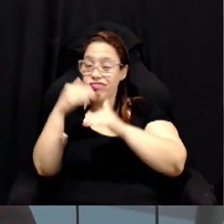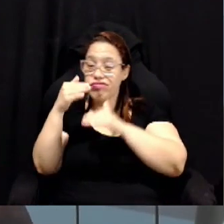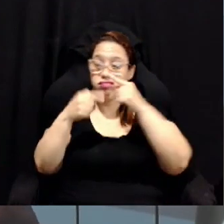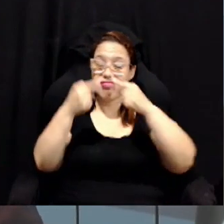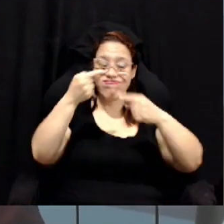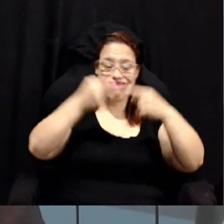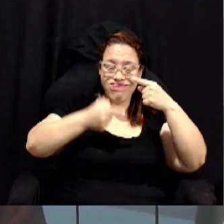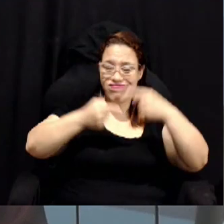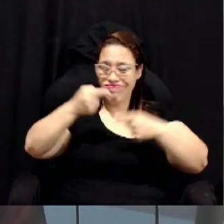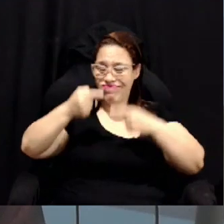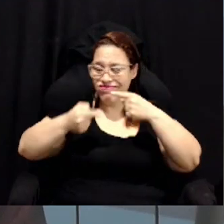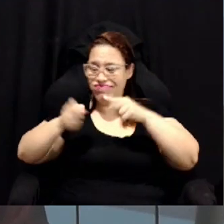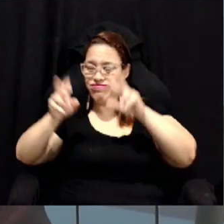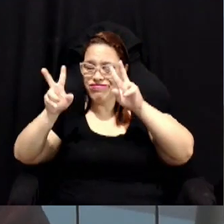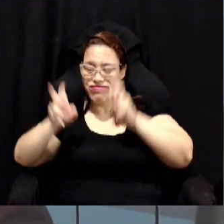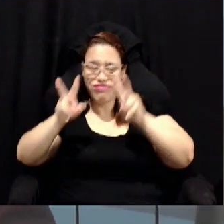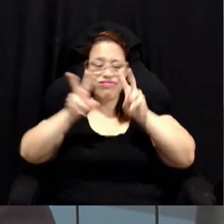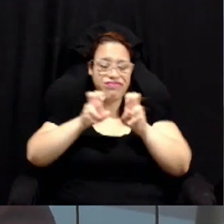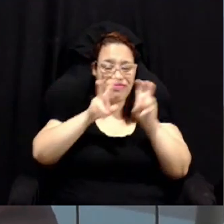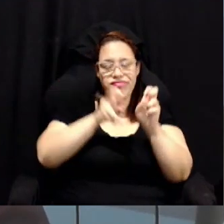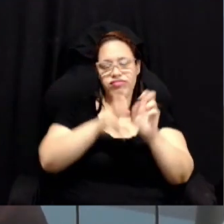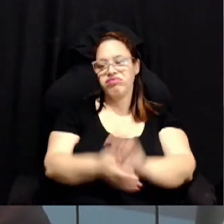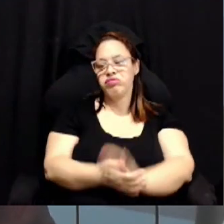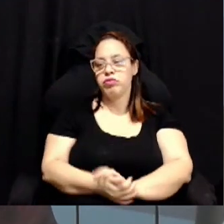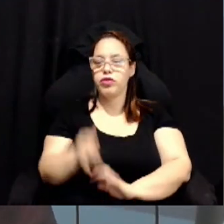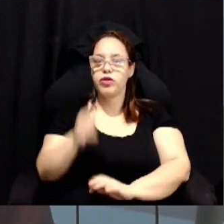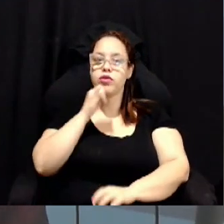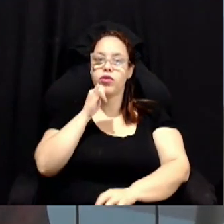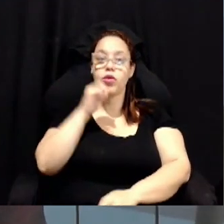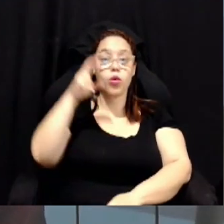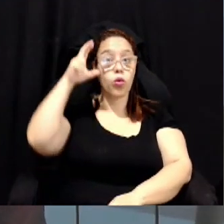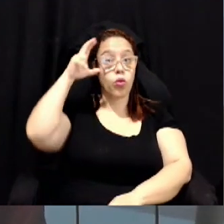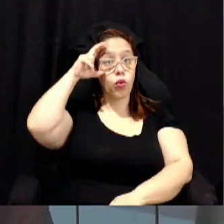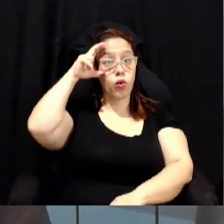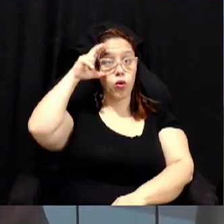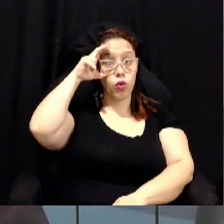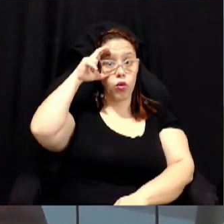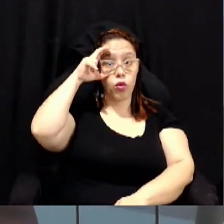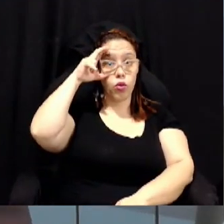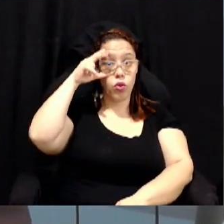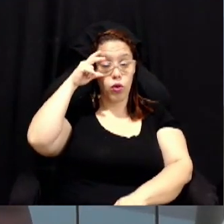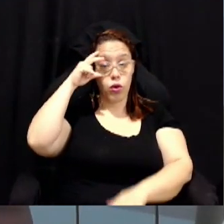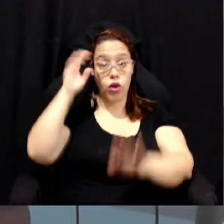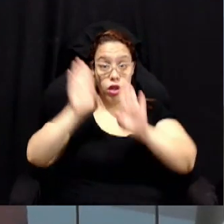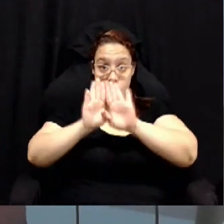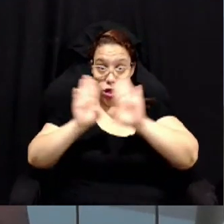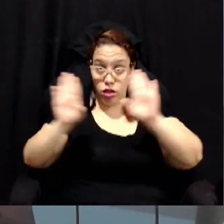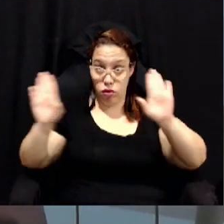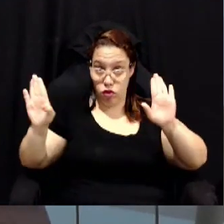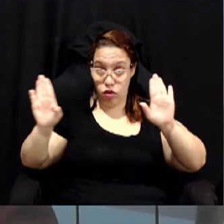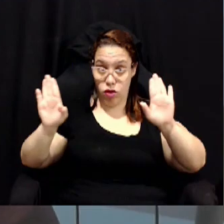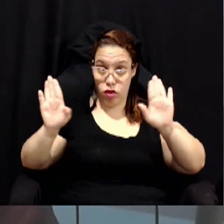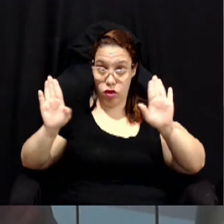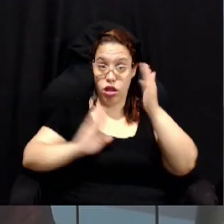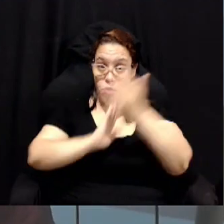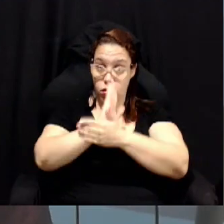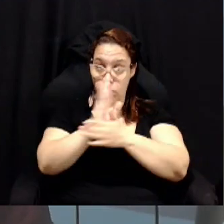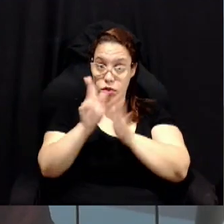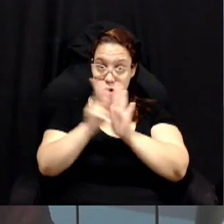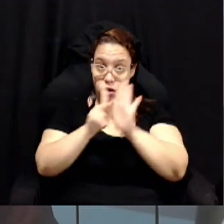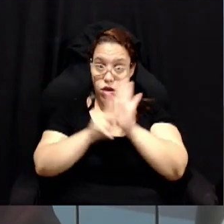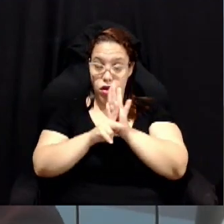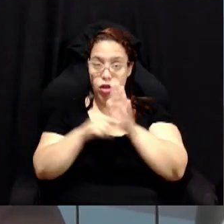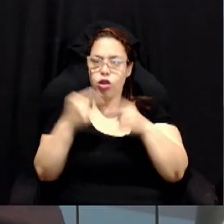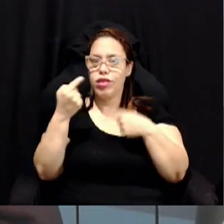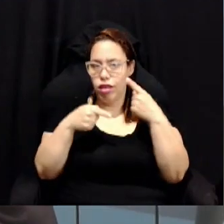sobre temas. Por exemplo, Carlinhos mencionou aqui a questão do adesivo, que é uma lei dele aprovada. Gerou um debate.